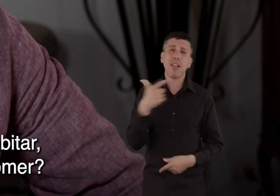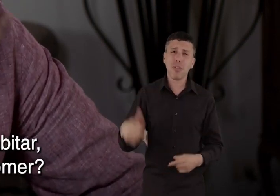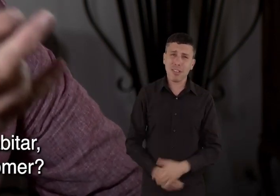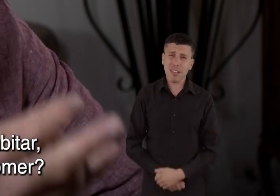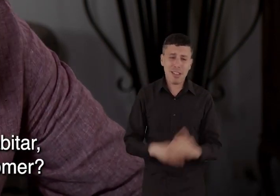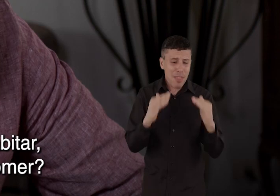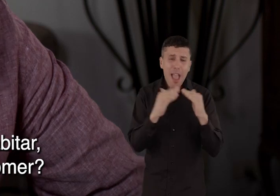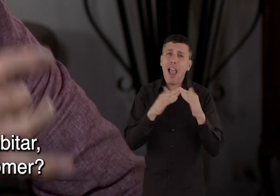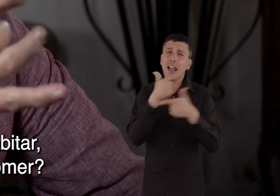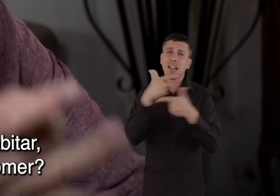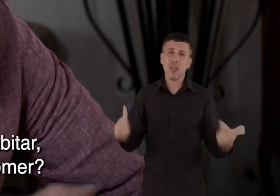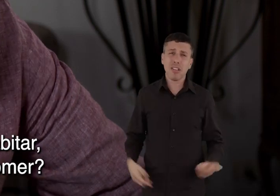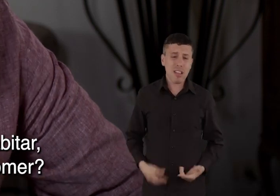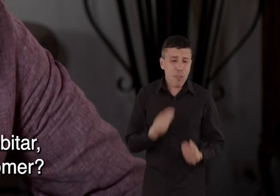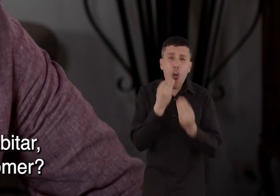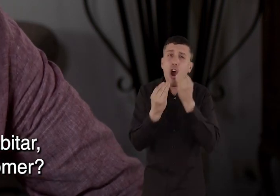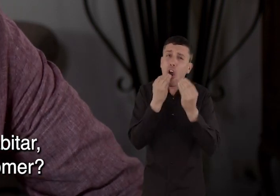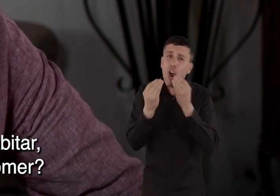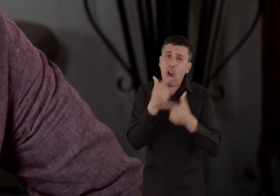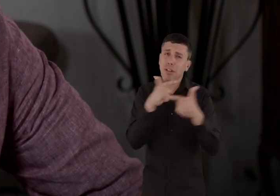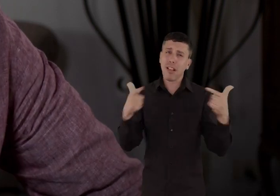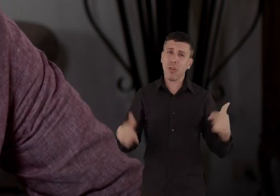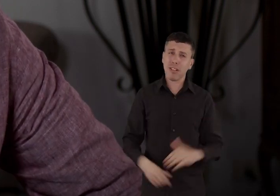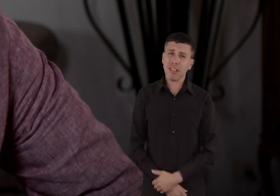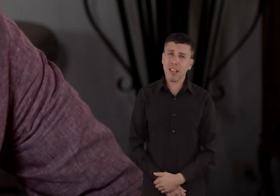trabalho, por não terem onde habitar, por não terem o que comer?